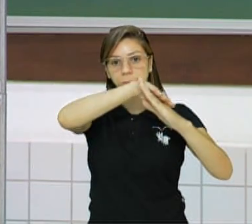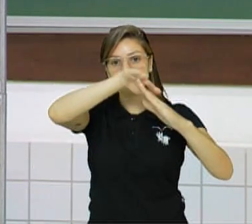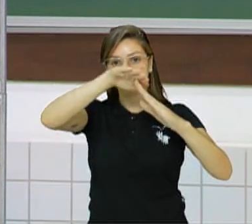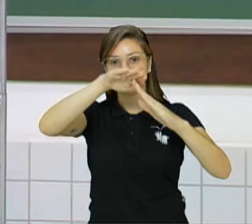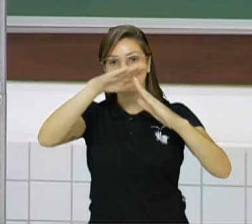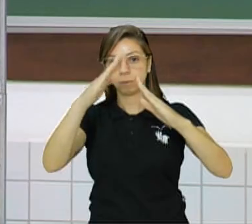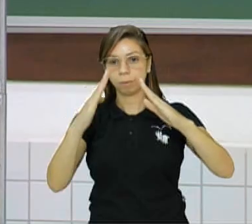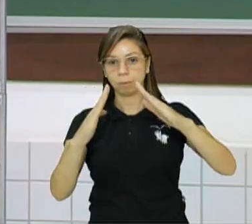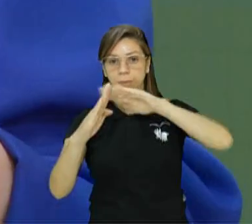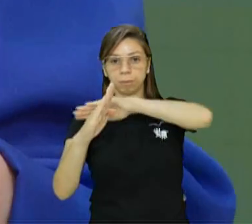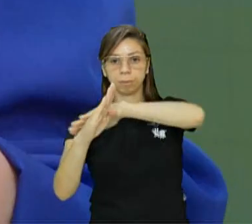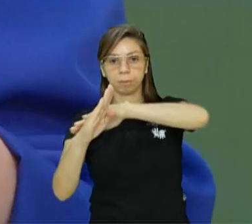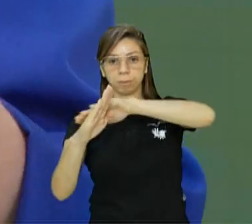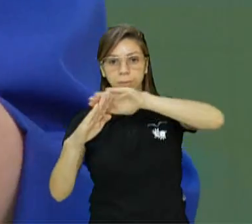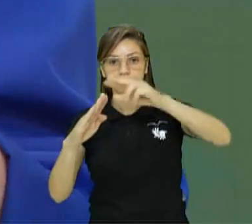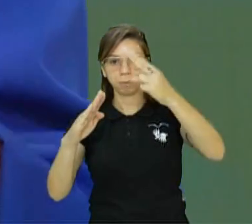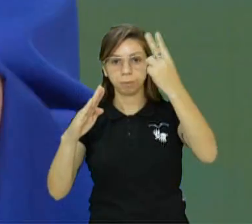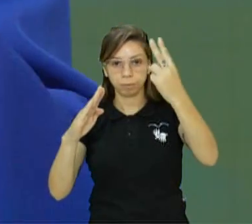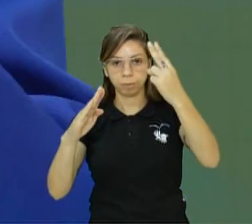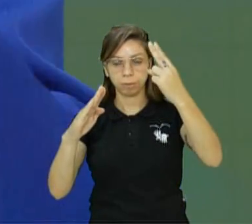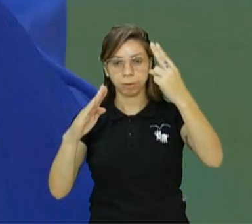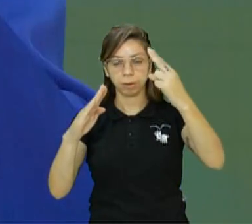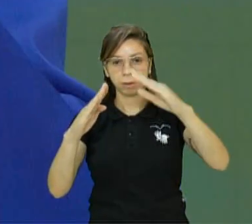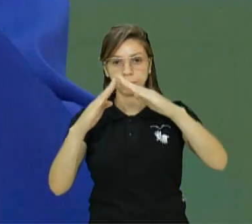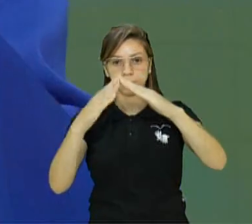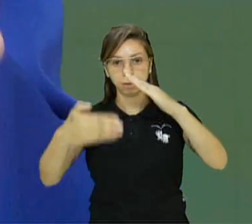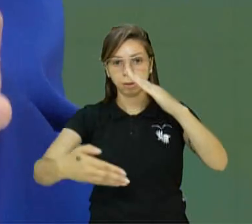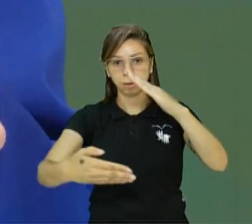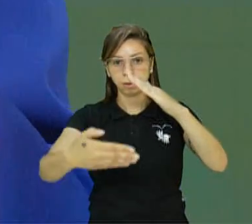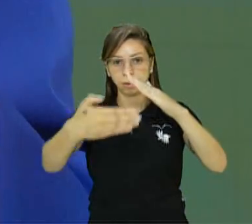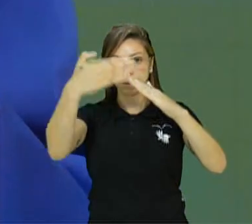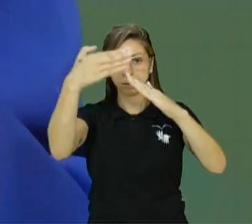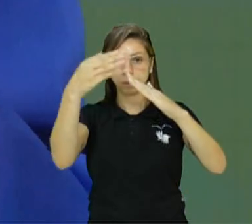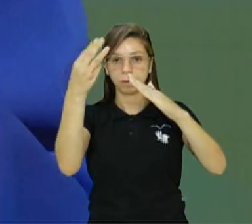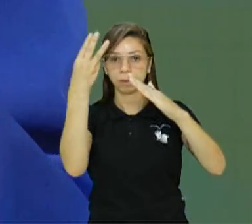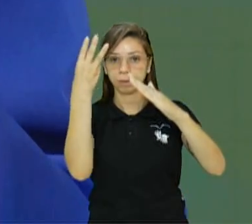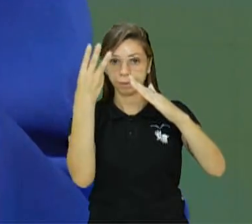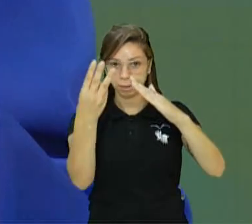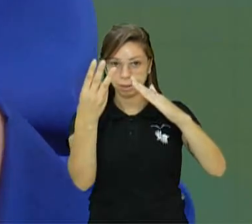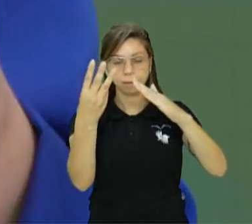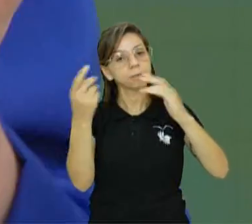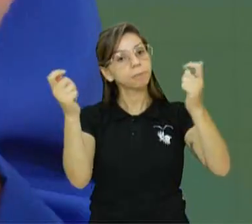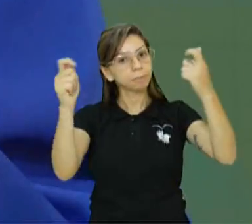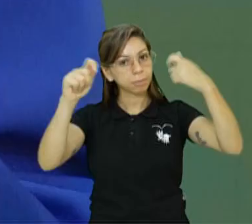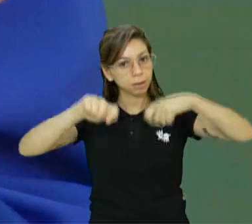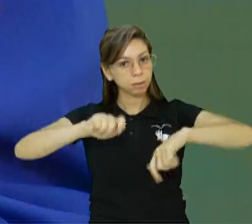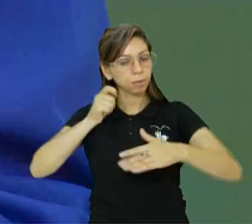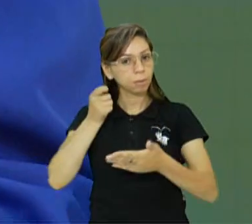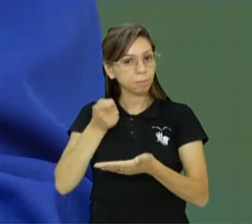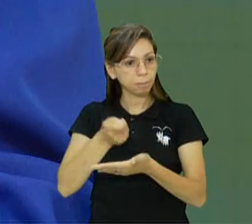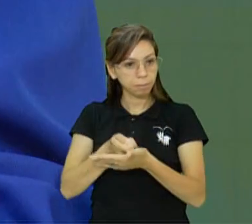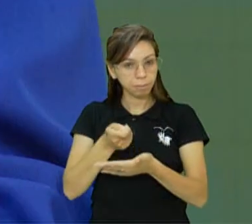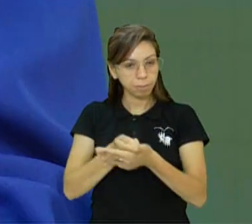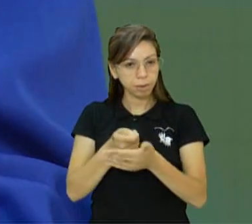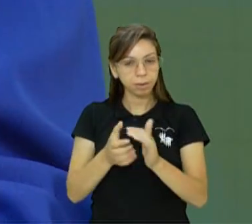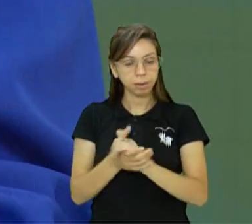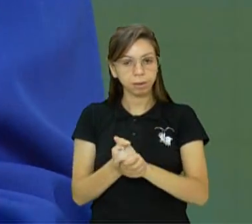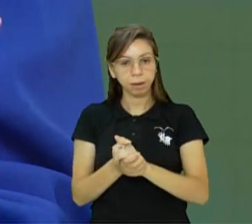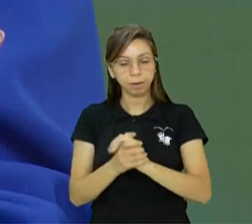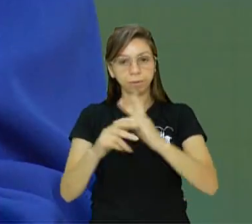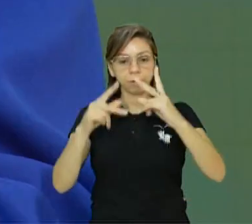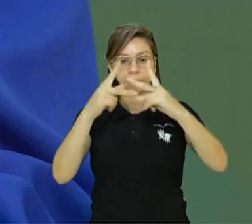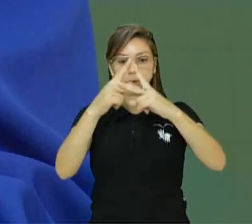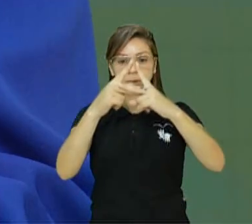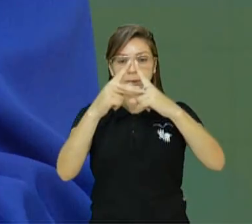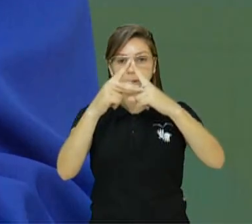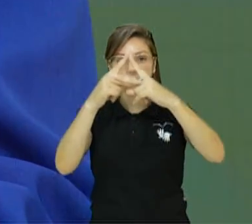poliedro. E se eu tenho essas 3 faces laterais para fechar o poliedro, eu vou ter um buraco embaixo, eu tenho que